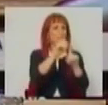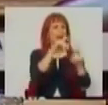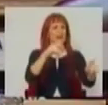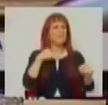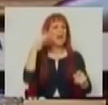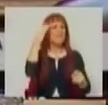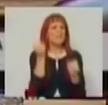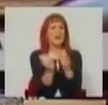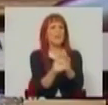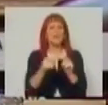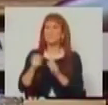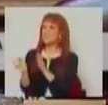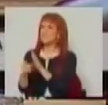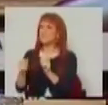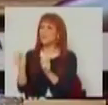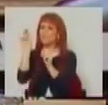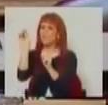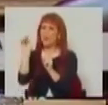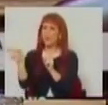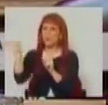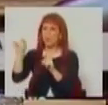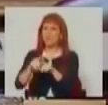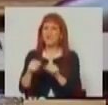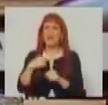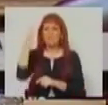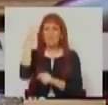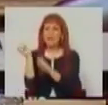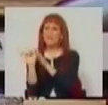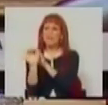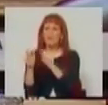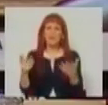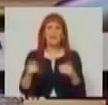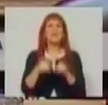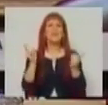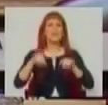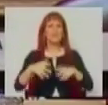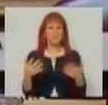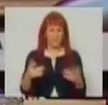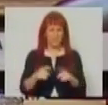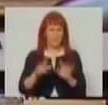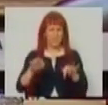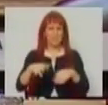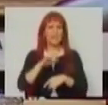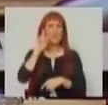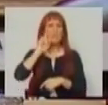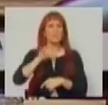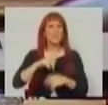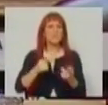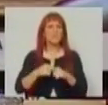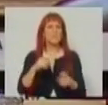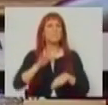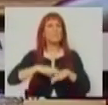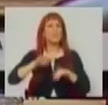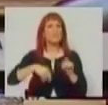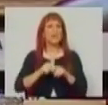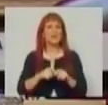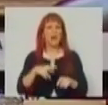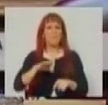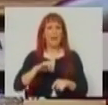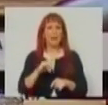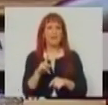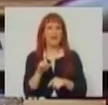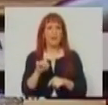injetar, quanto é que já foi injetado no novo banco e quanto é que se prevê injetar, e também, e termino, Sr. Presidente, relativamente à